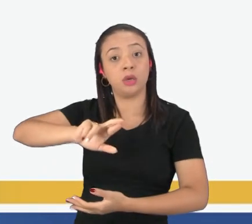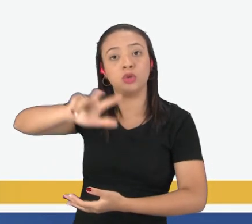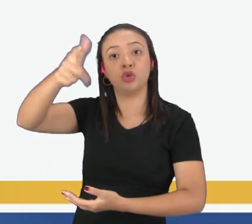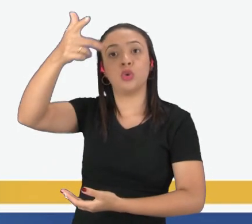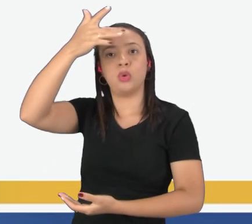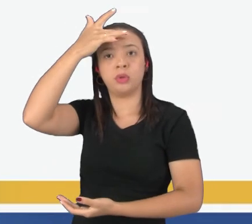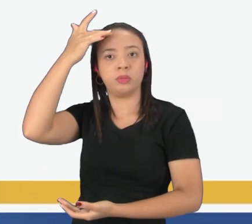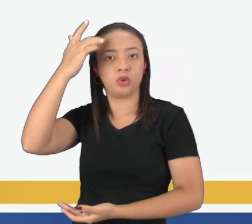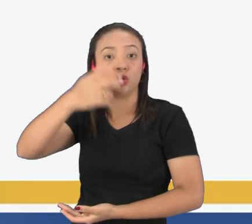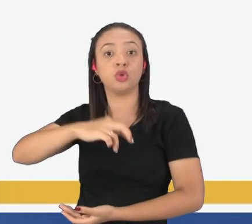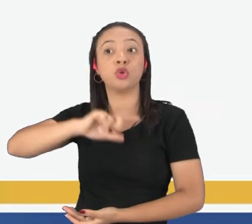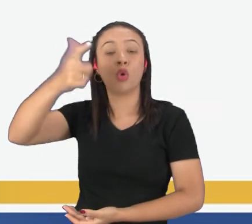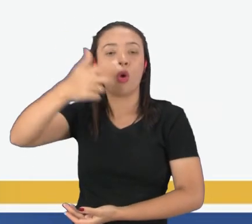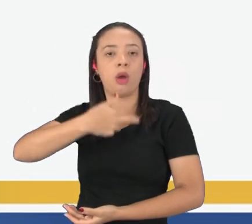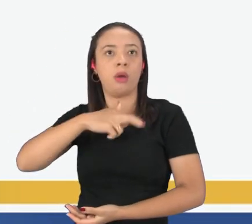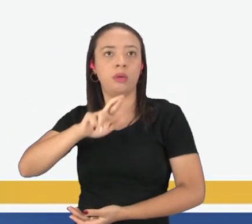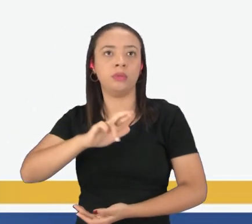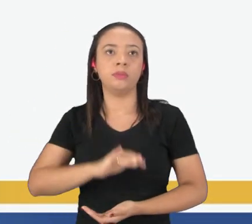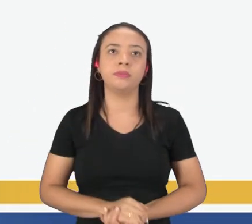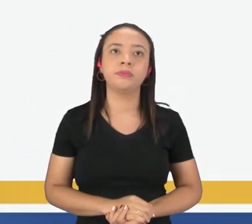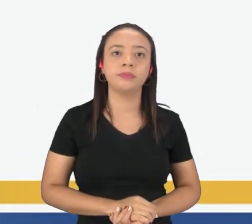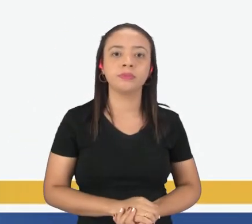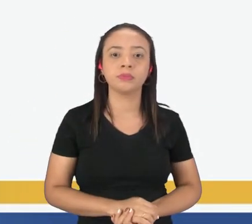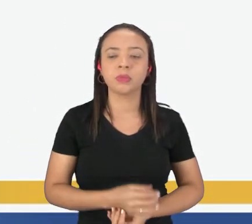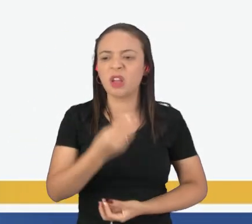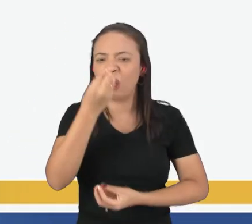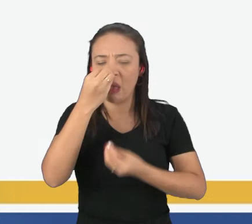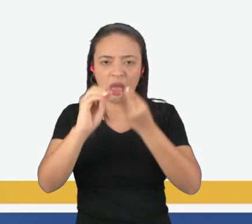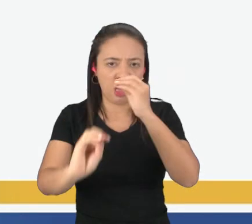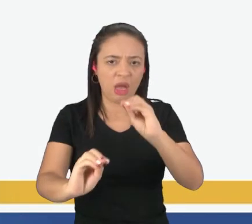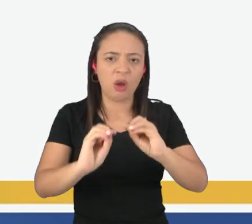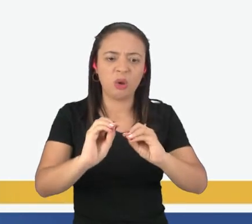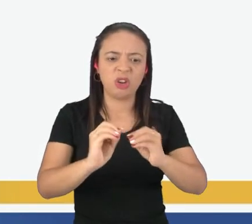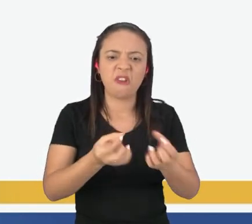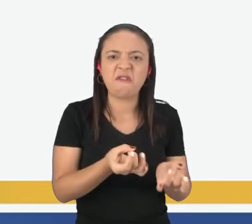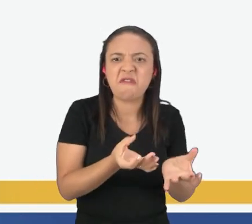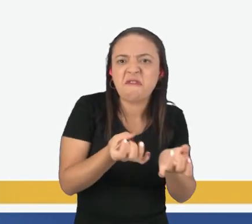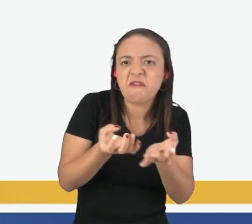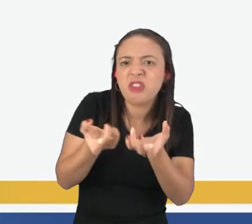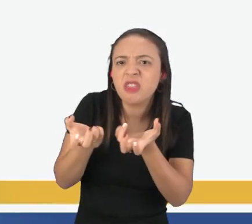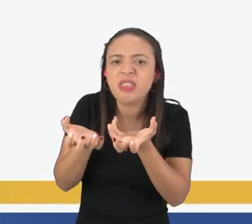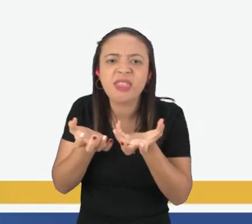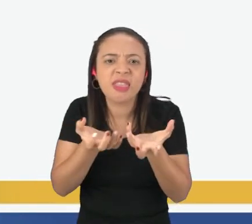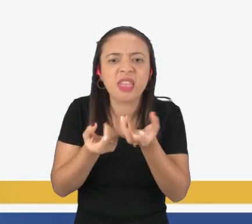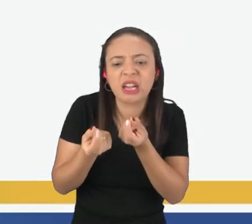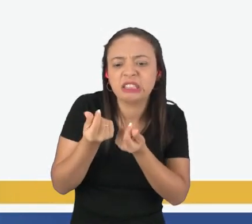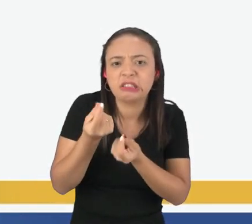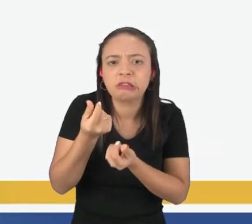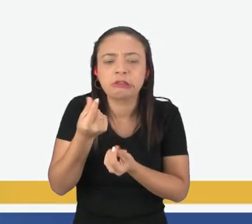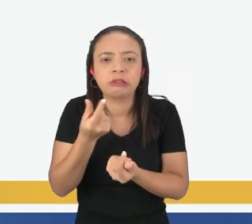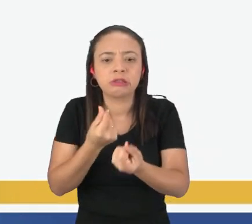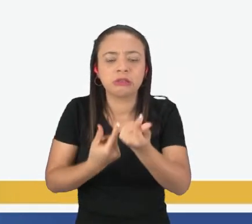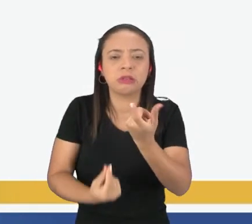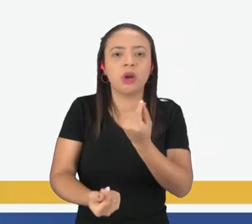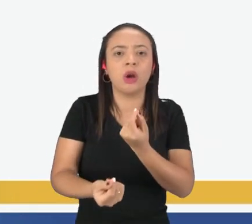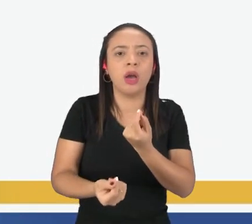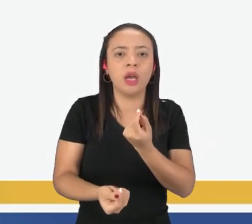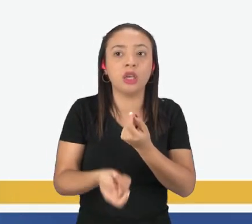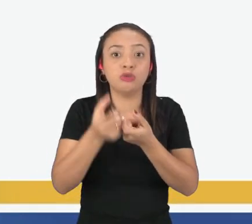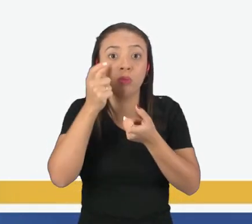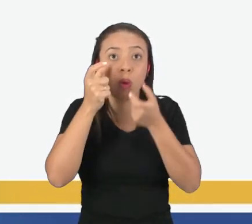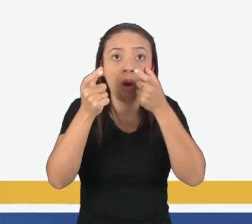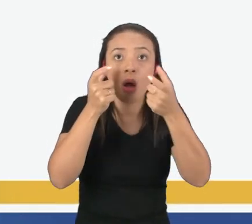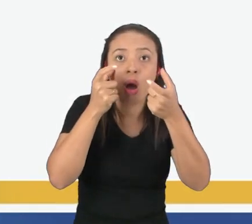há diferença. Repudiar a prática do comércio das crenças, na ambição por enriquecimento